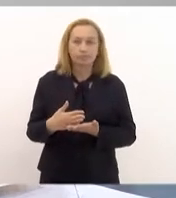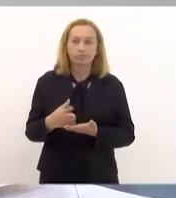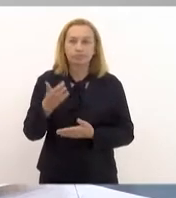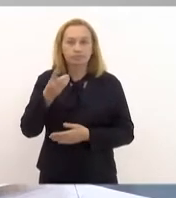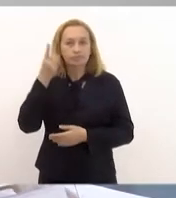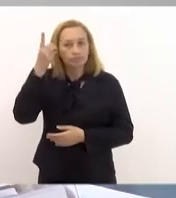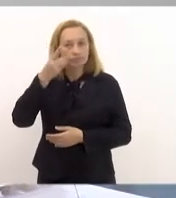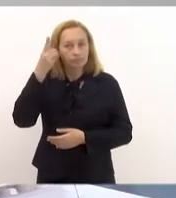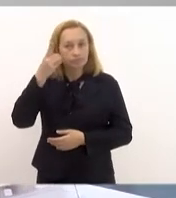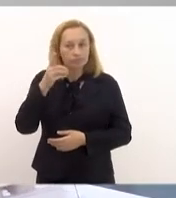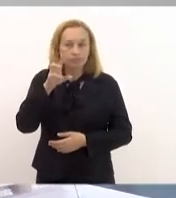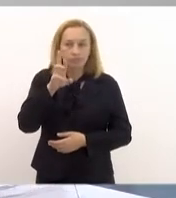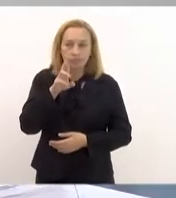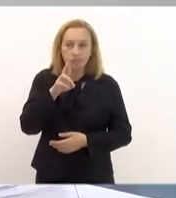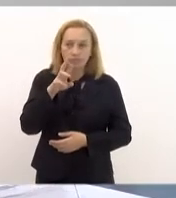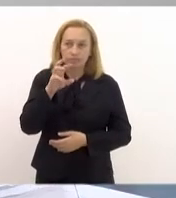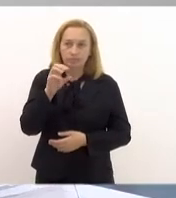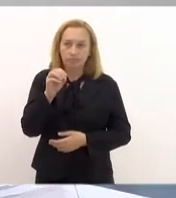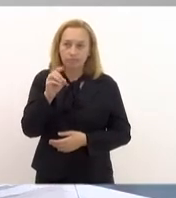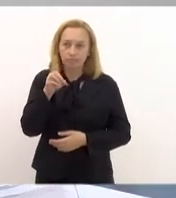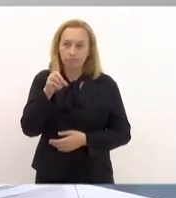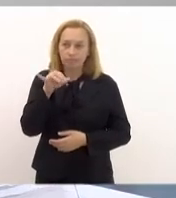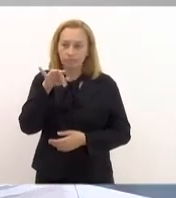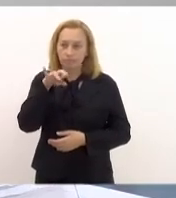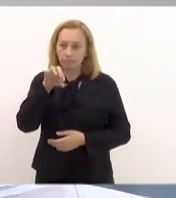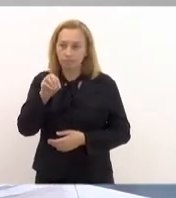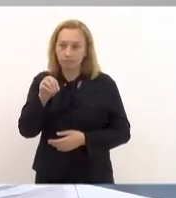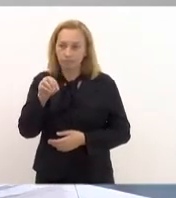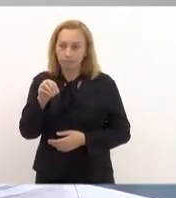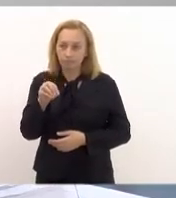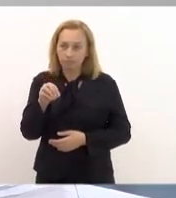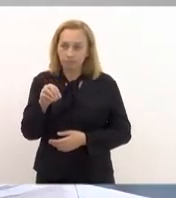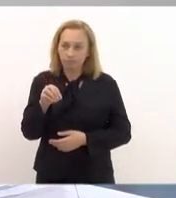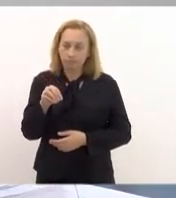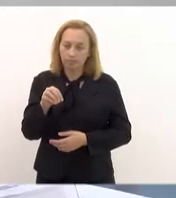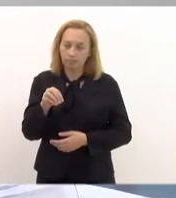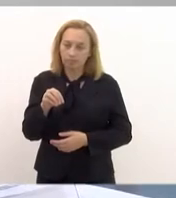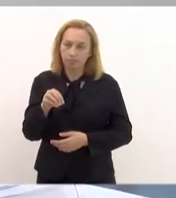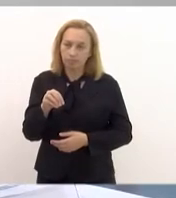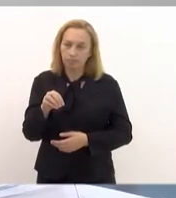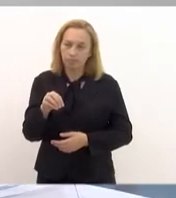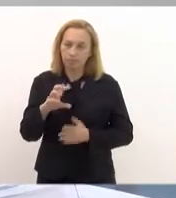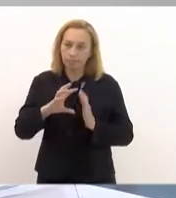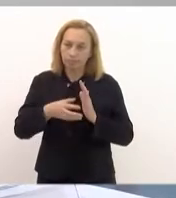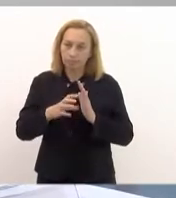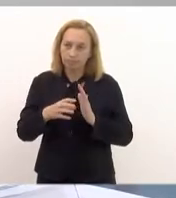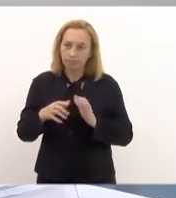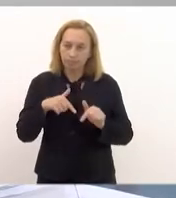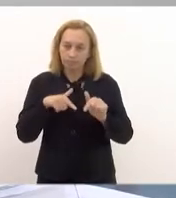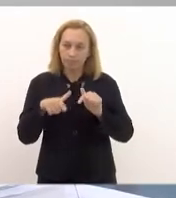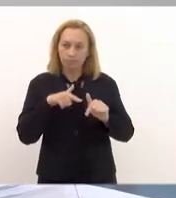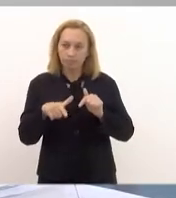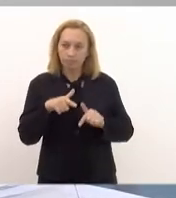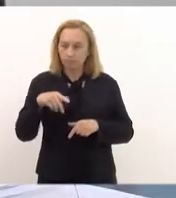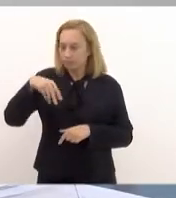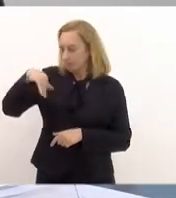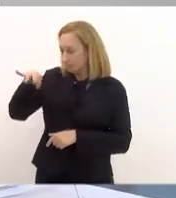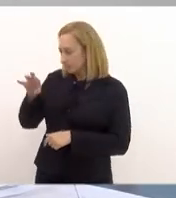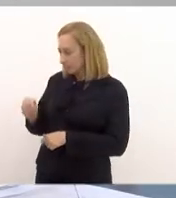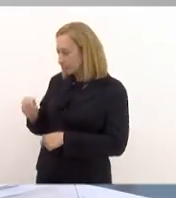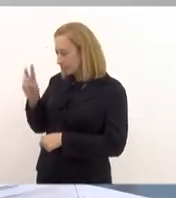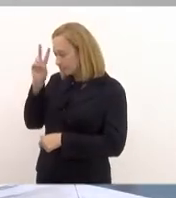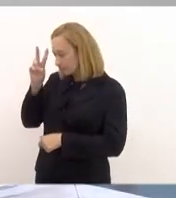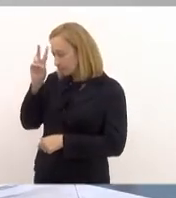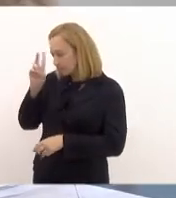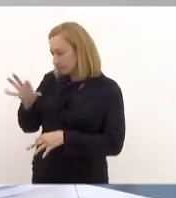deputado Rodrigo Neves, do Partido dos Trabalhadores, atuava nessa casa, a proposta foi o Mauro que lembrou, de fazer um plano